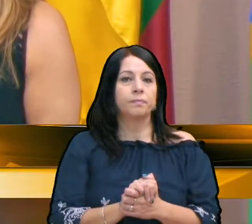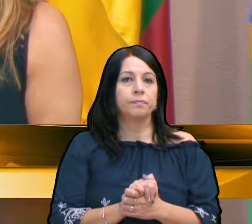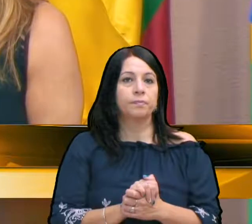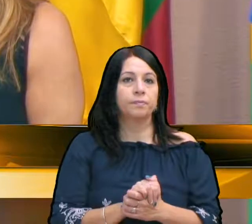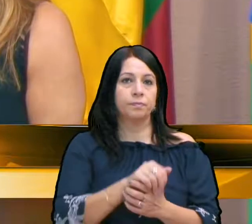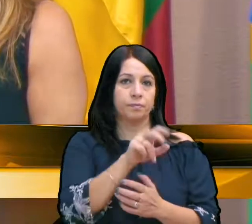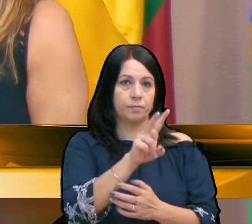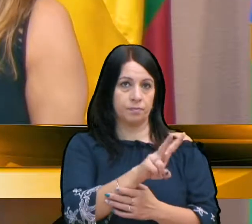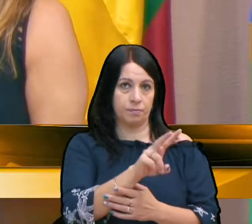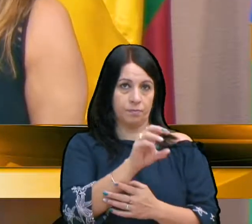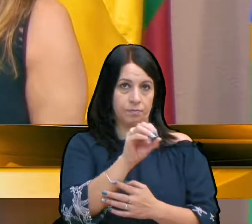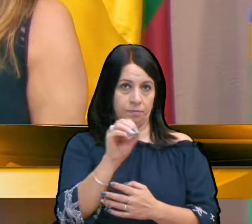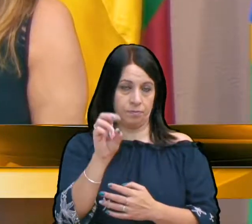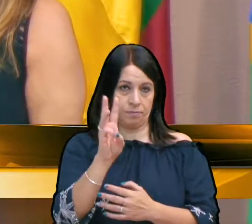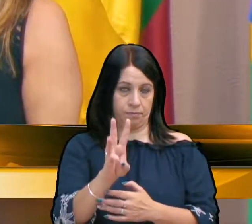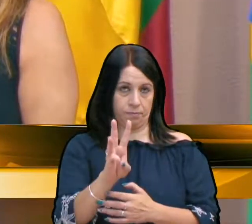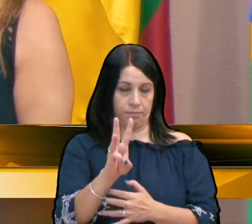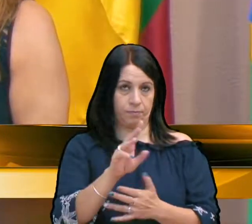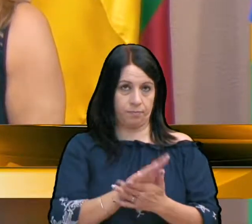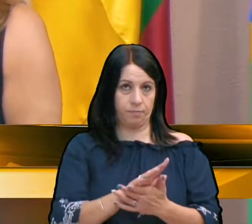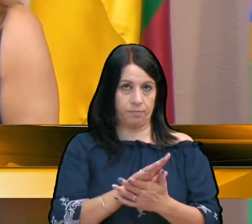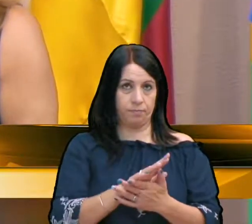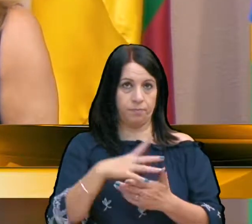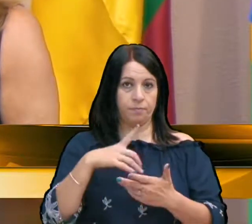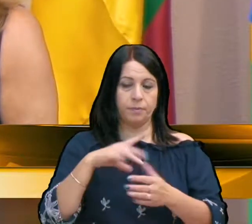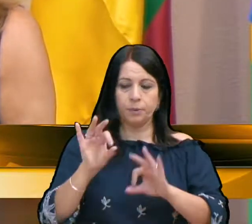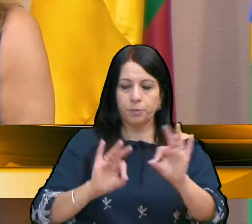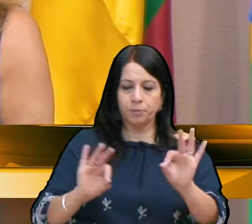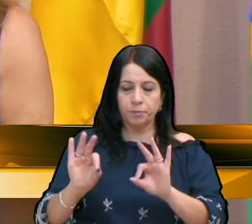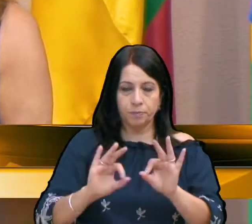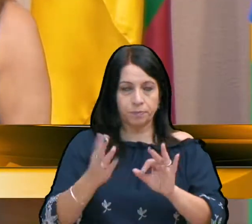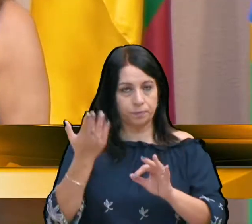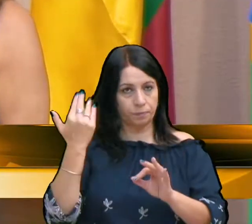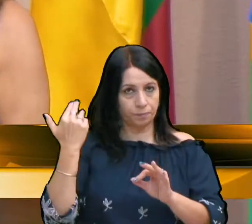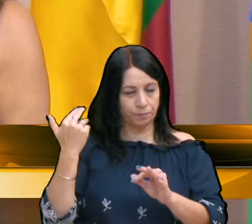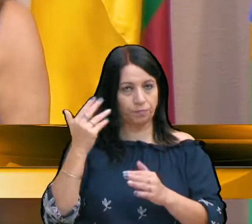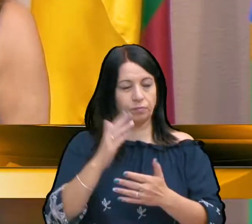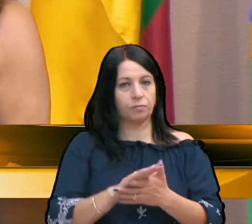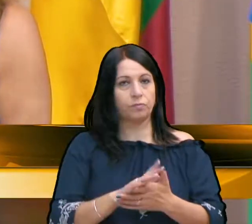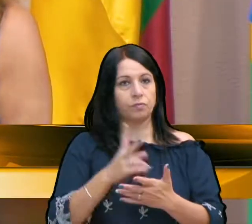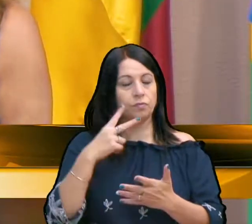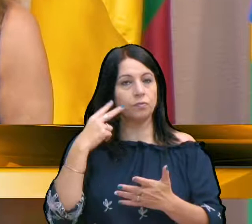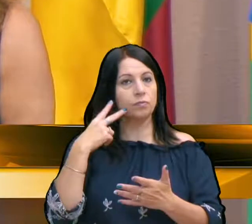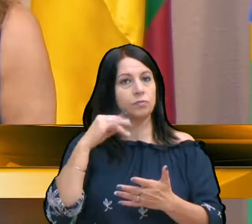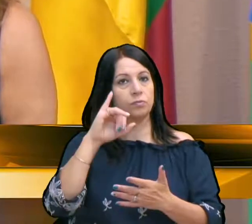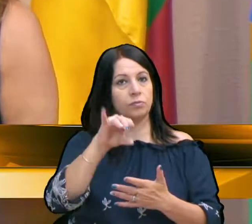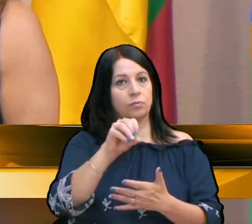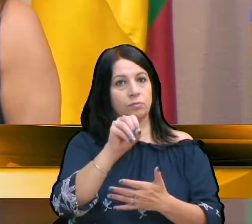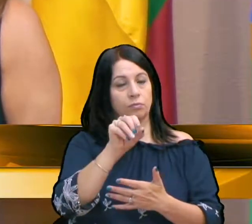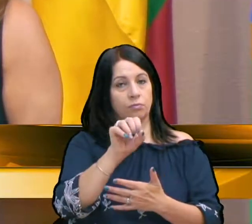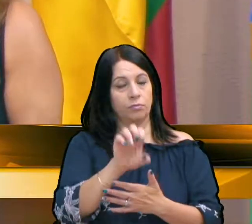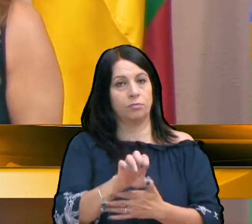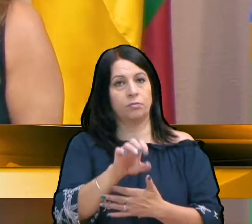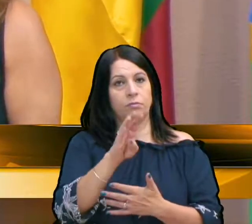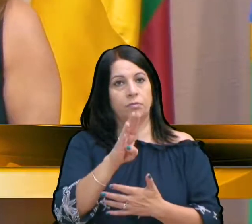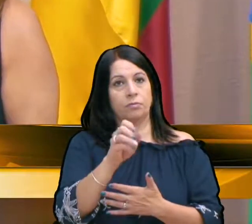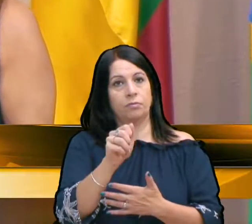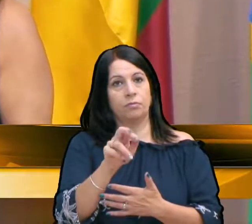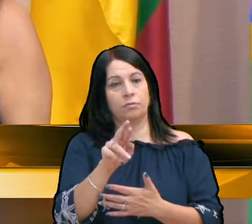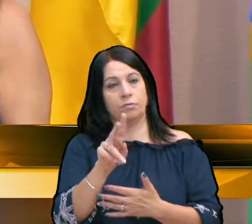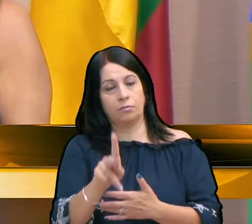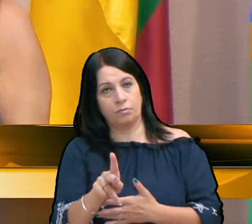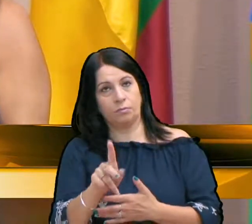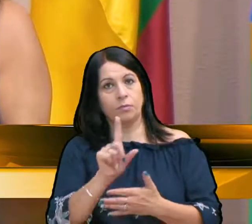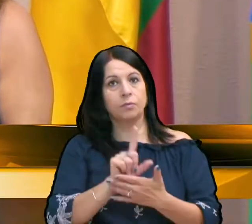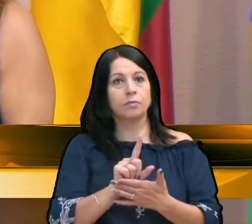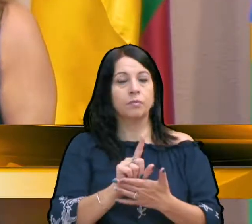Em 2003, ela sofreu ajustes na época pelo vereador José Barpi. E os